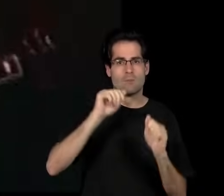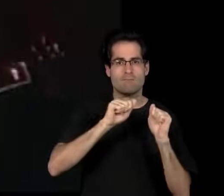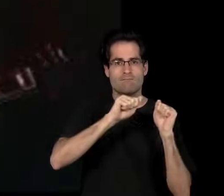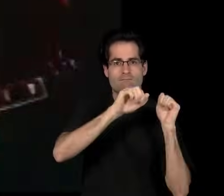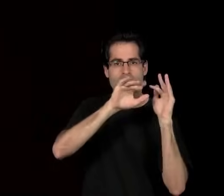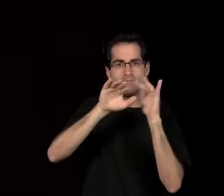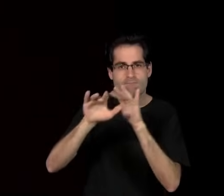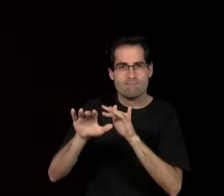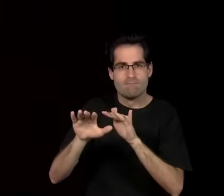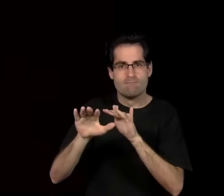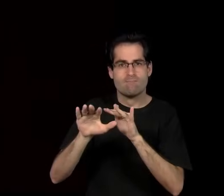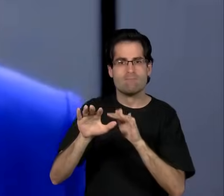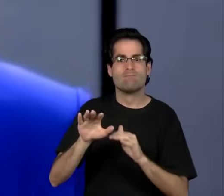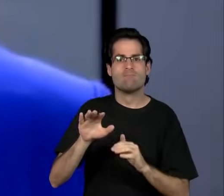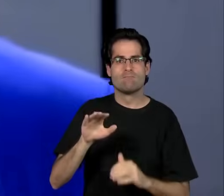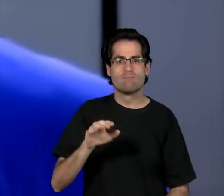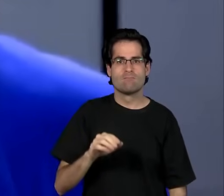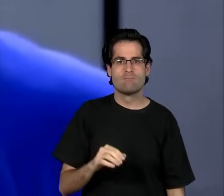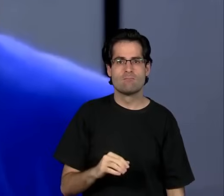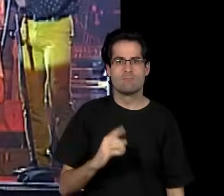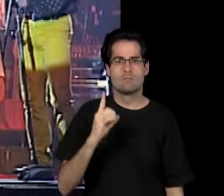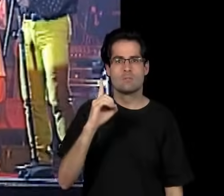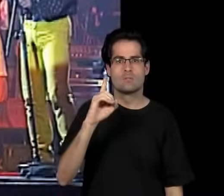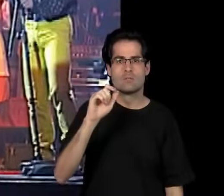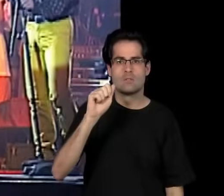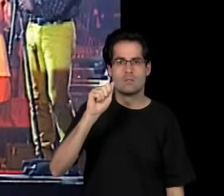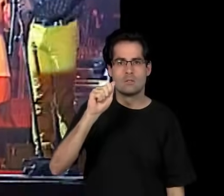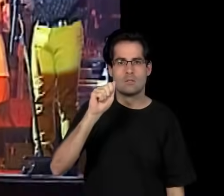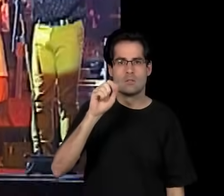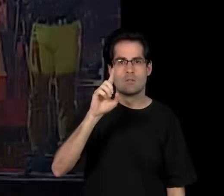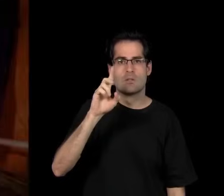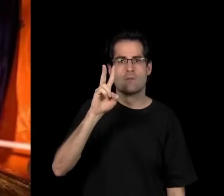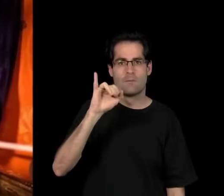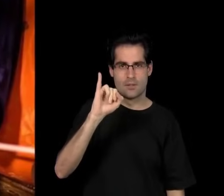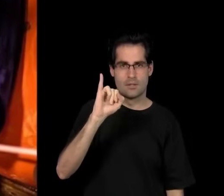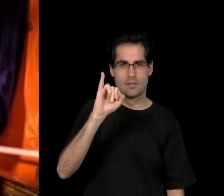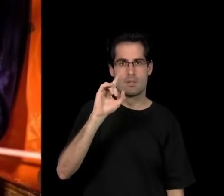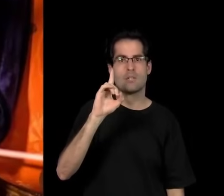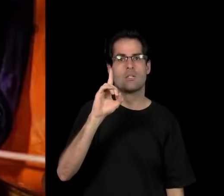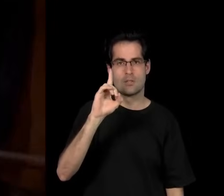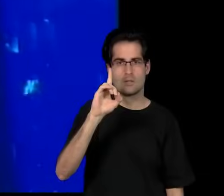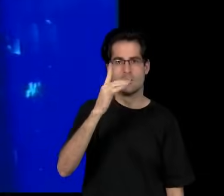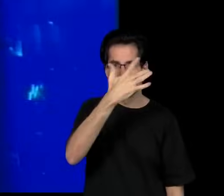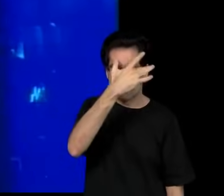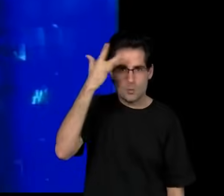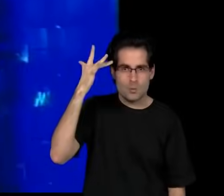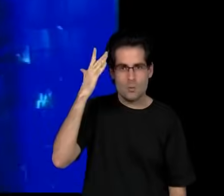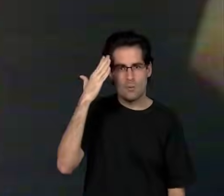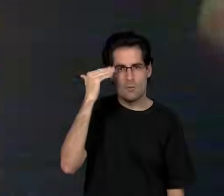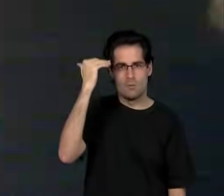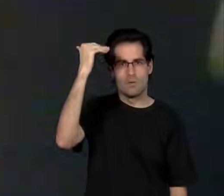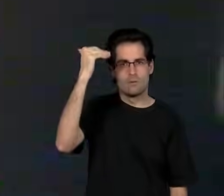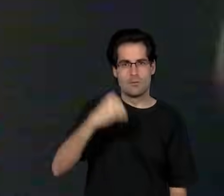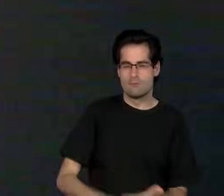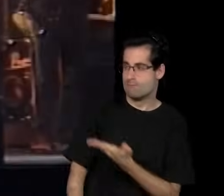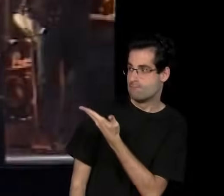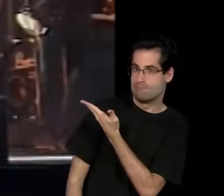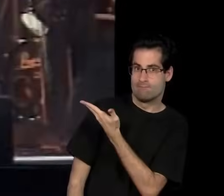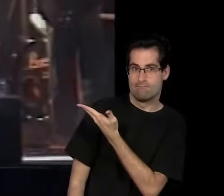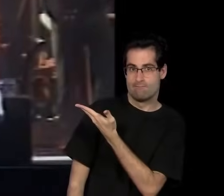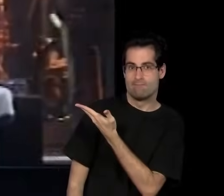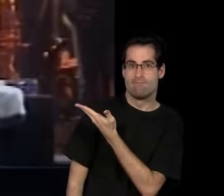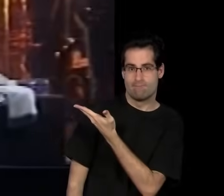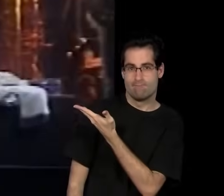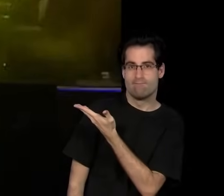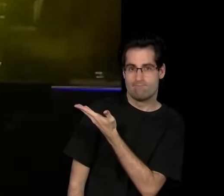David Bowie, Tina Turner, Roberto Carlos, Leandro e Leonardo, André Rieu, RPM, Rita Lee,